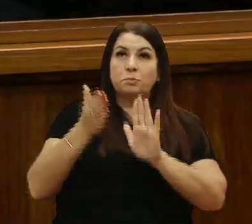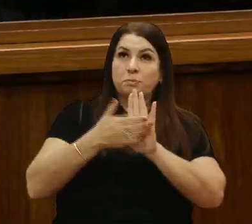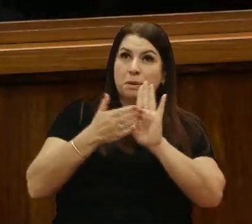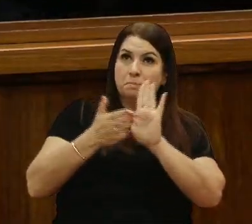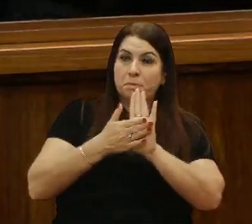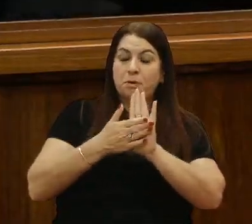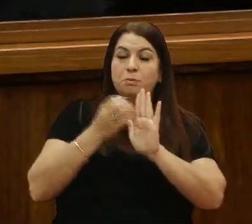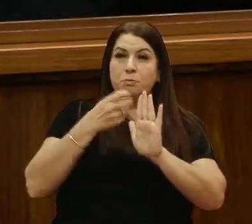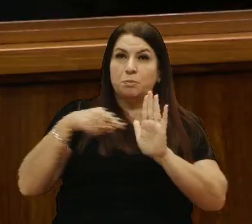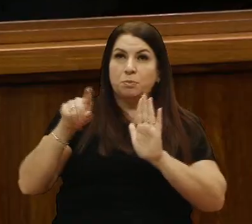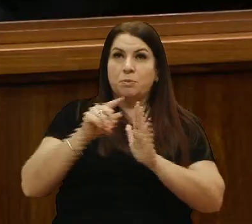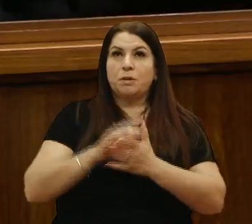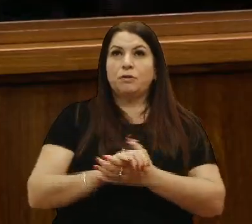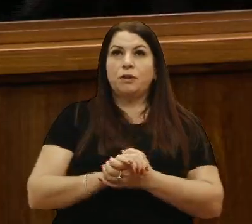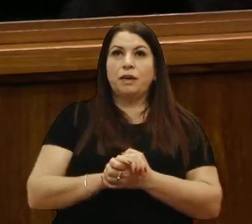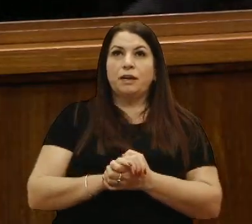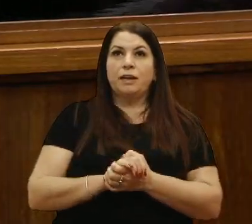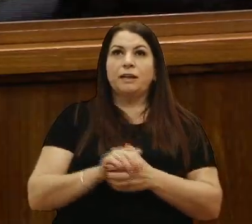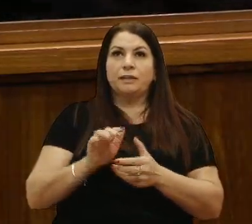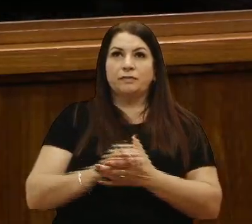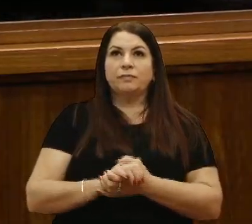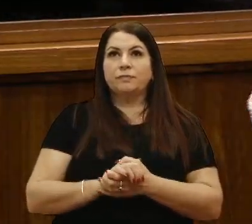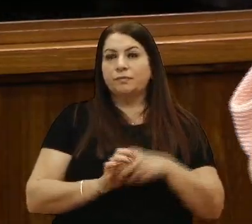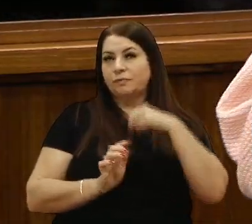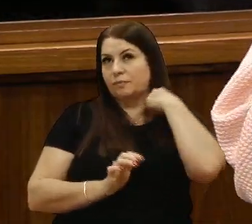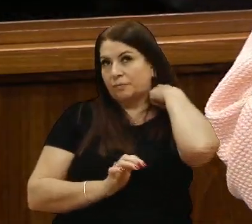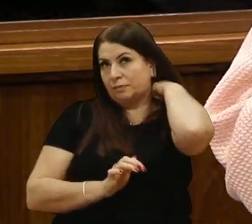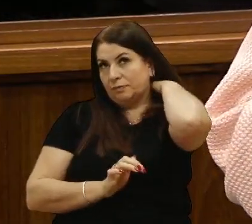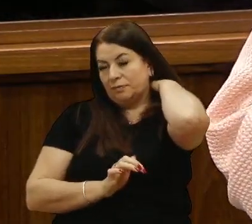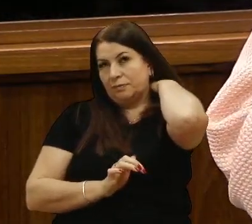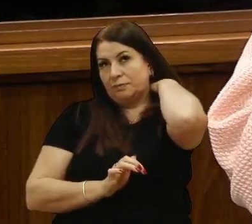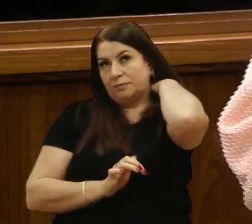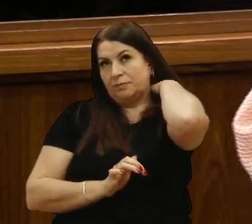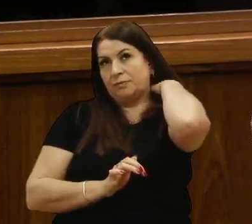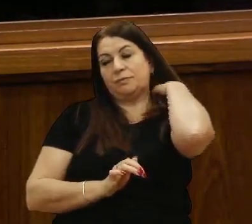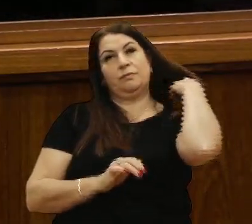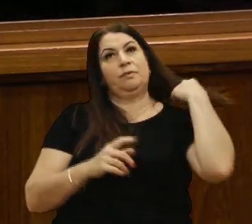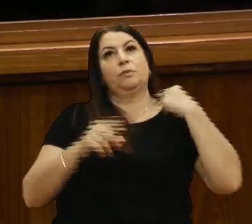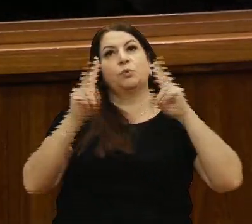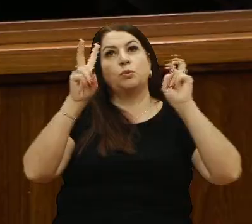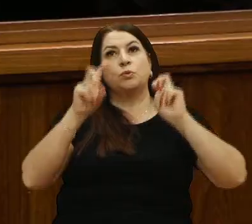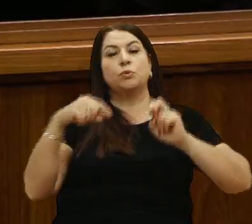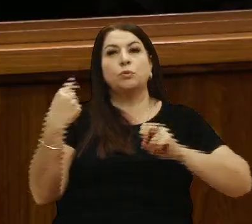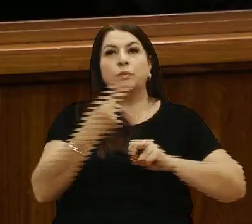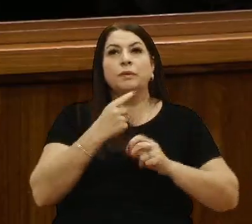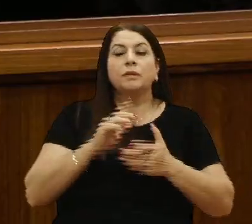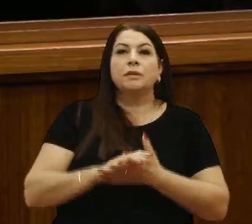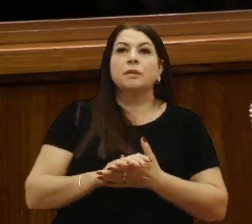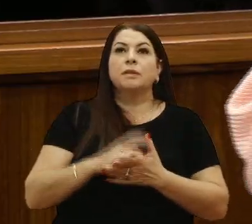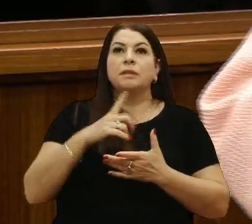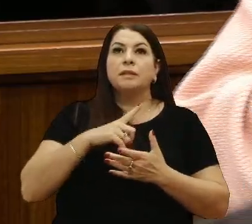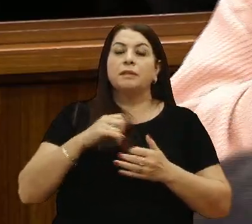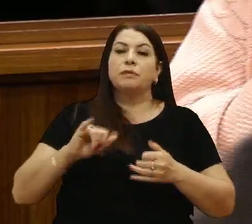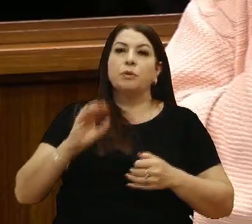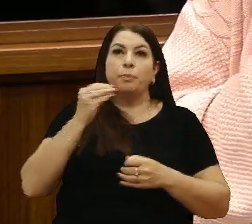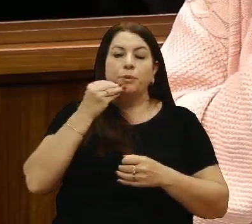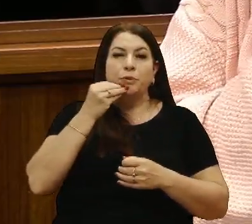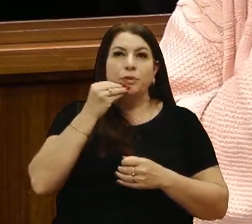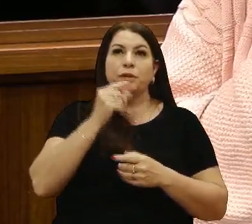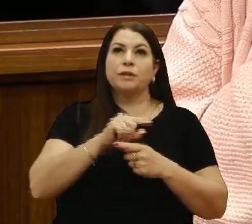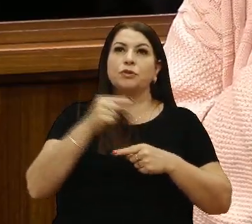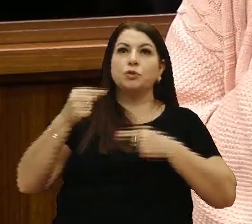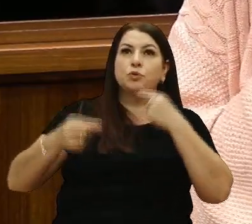muito boa, muito, acho que potente nos assuntos que ela traz. A gente teve a oportunidade